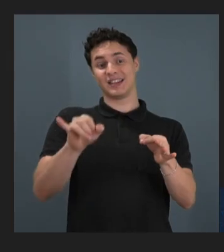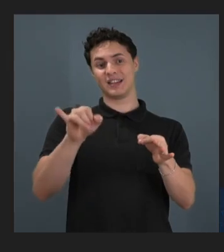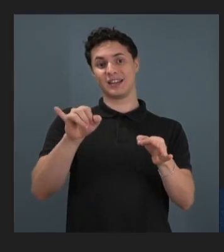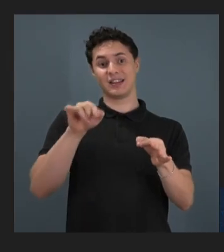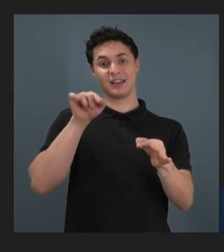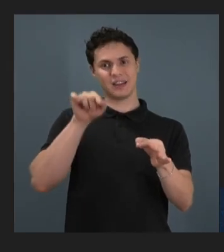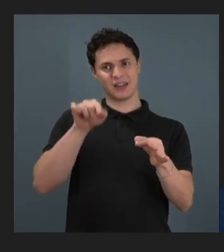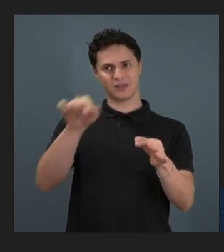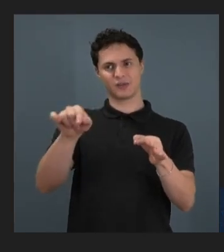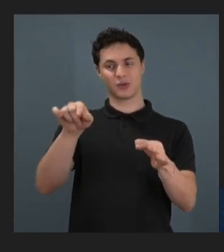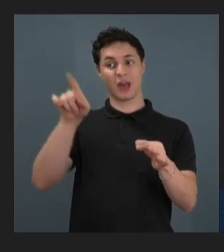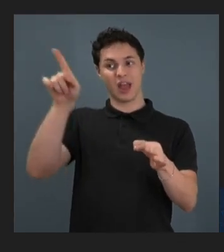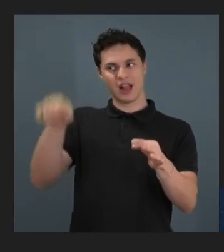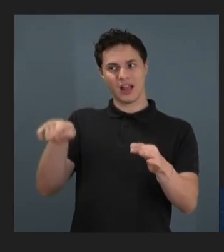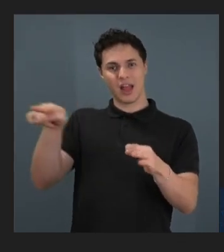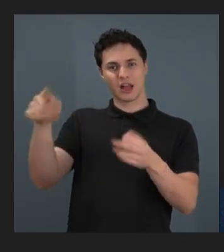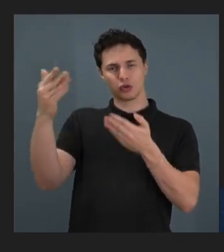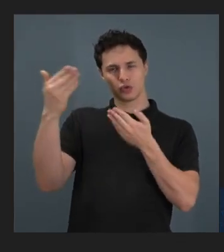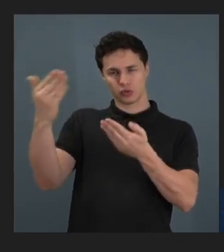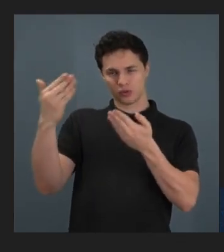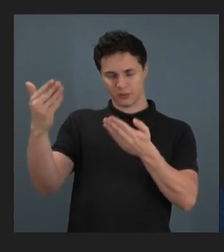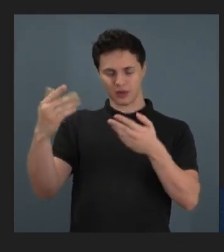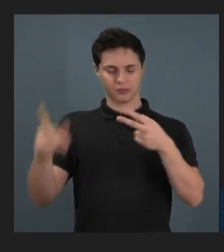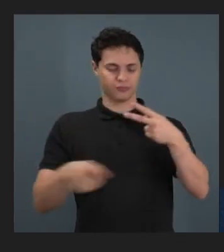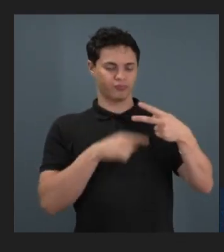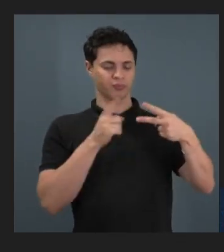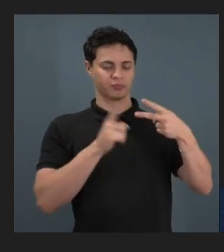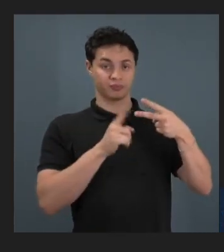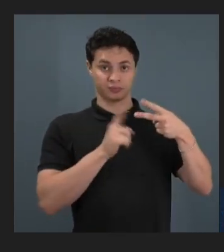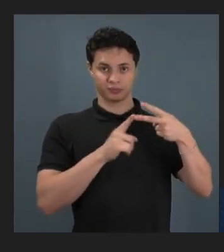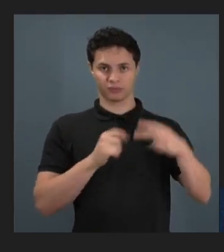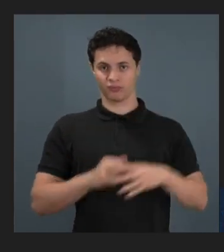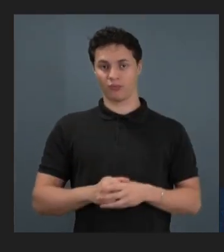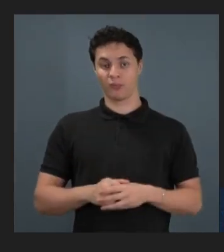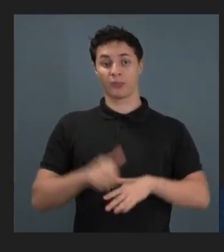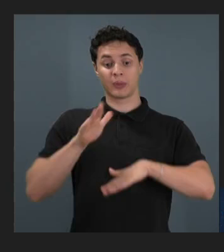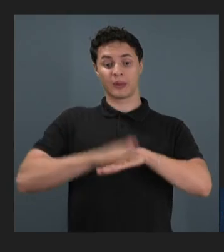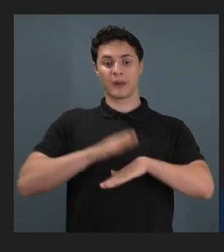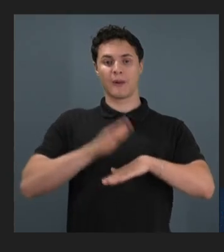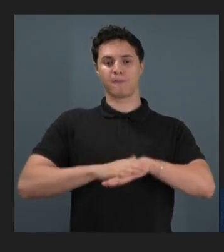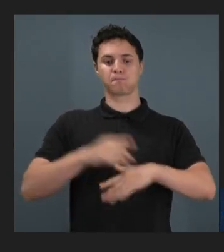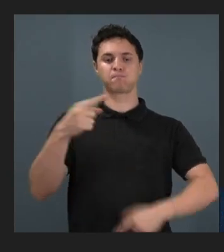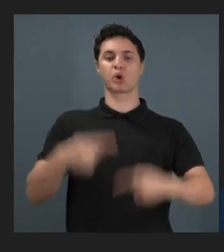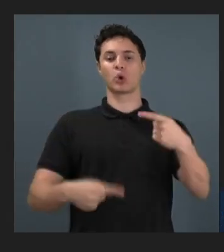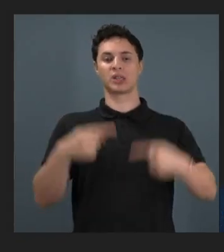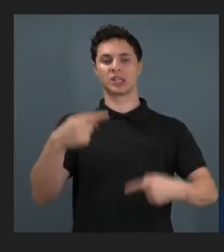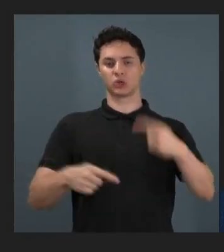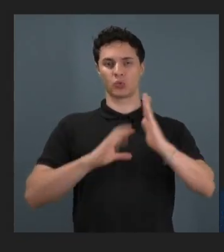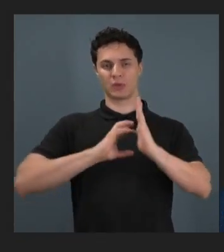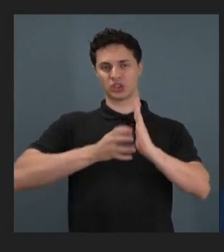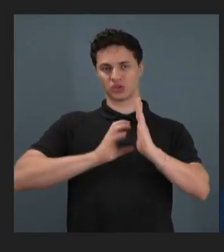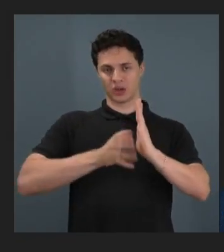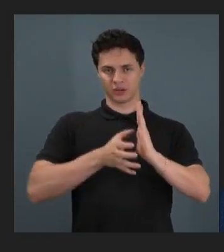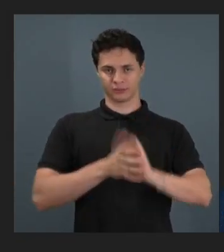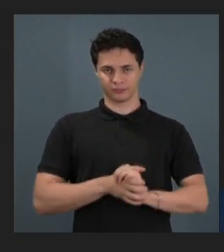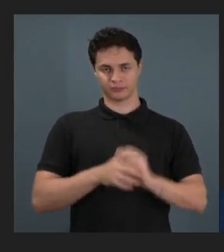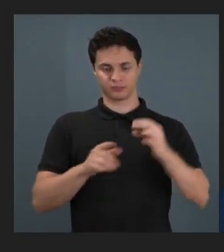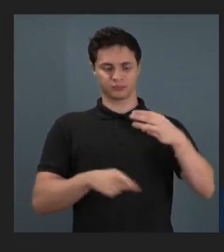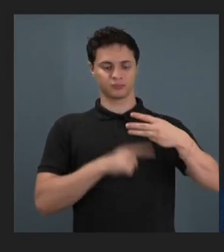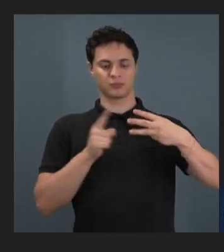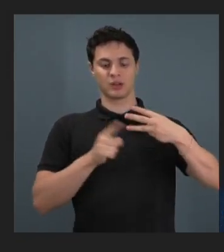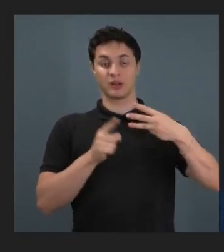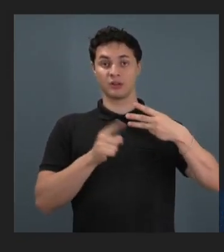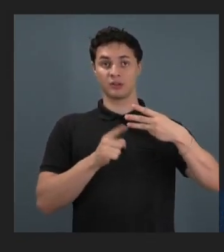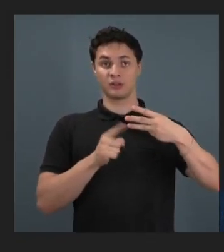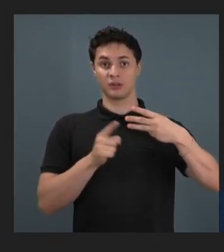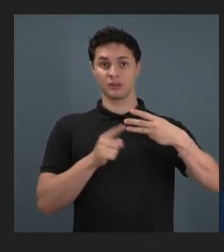na causa. Segunda, exercer atividade político-partidária. Terceira,